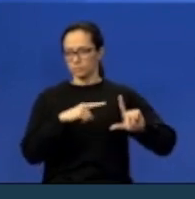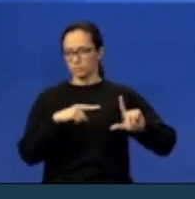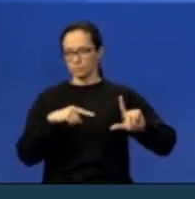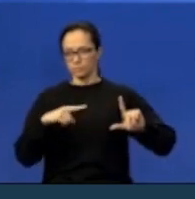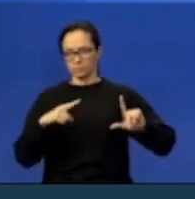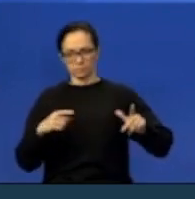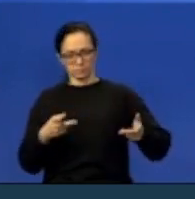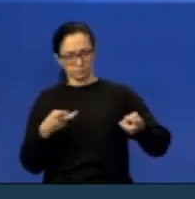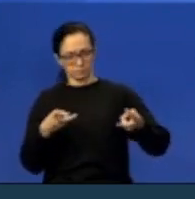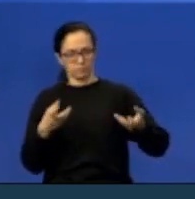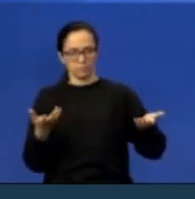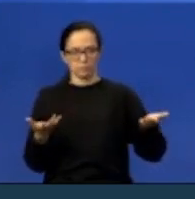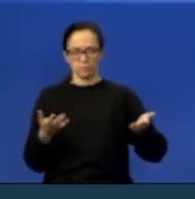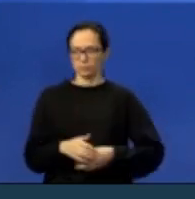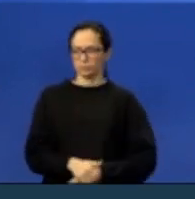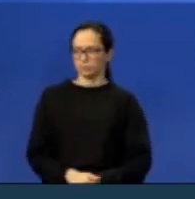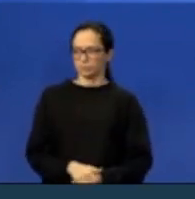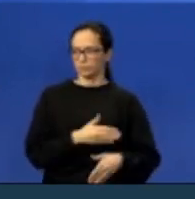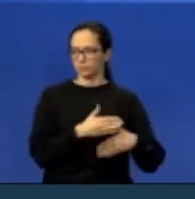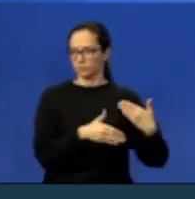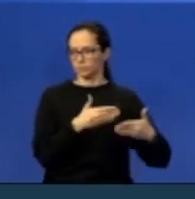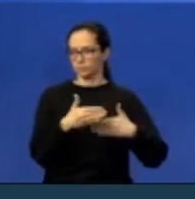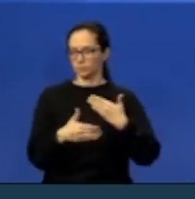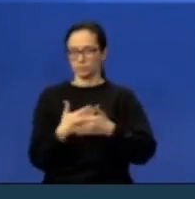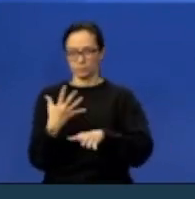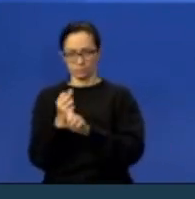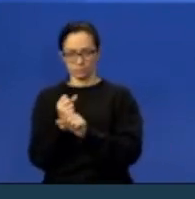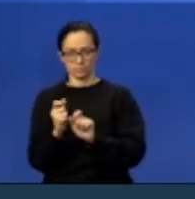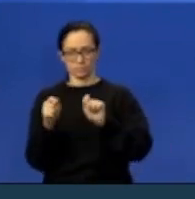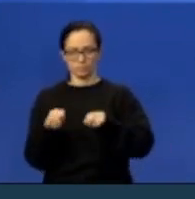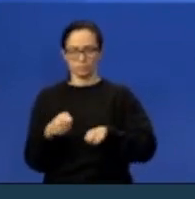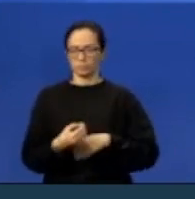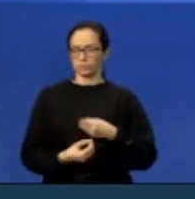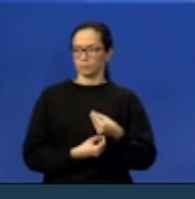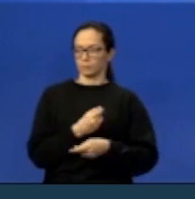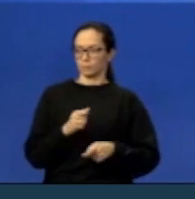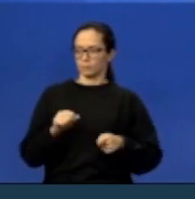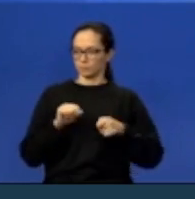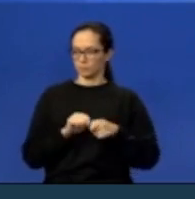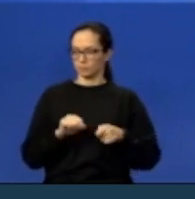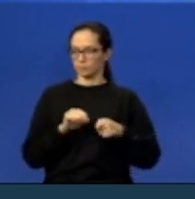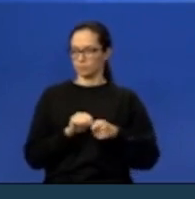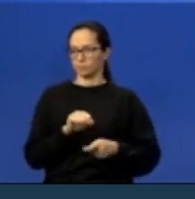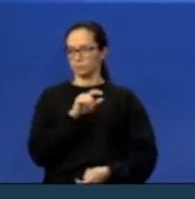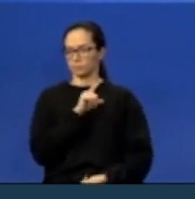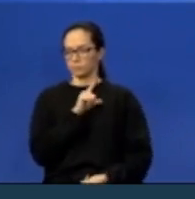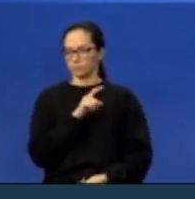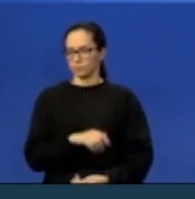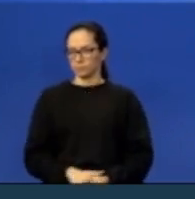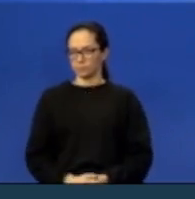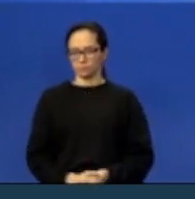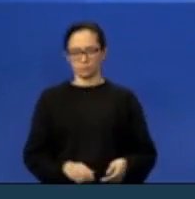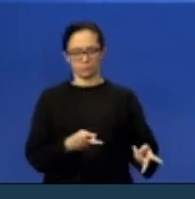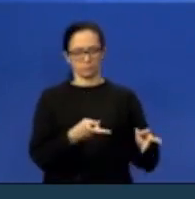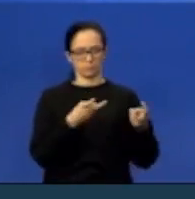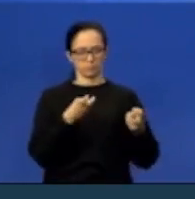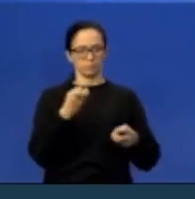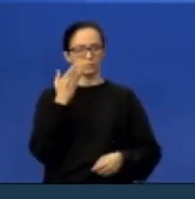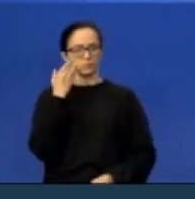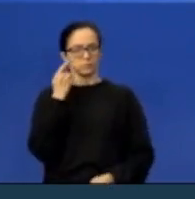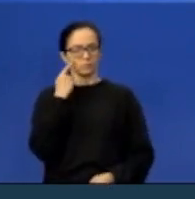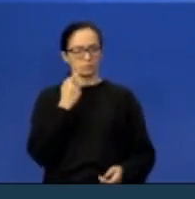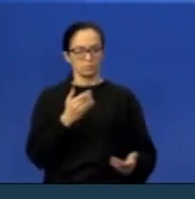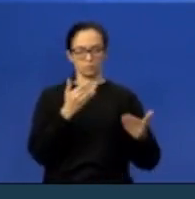né, essa mensuração da atividade elétrica do coração através, né, de elementos que vão